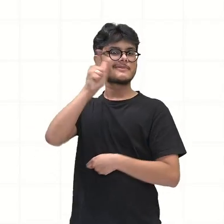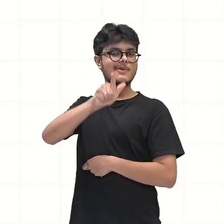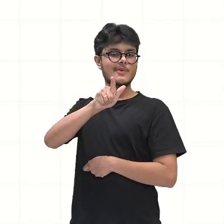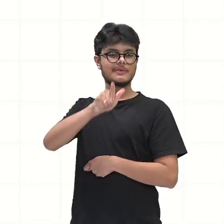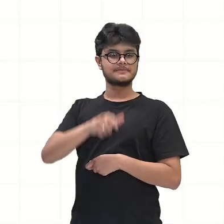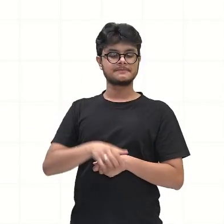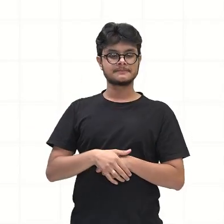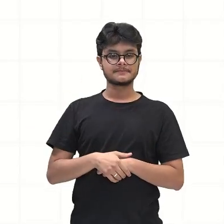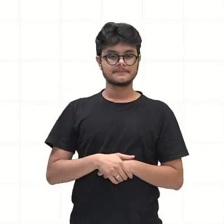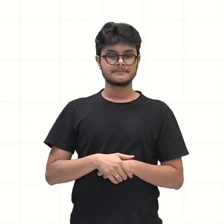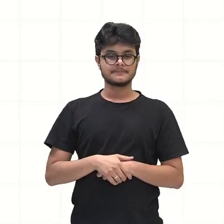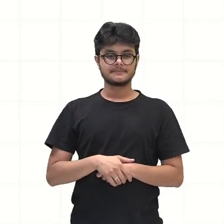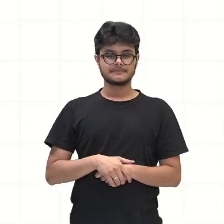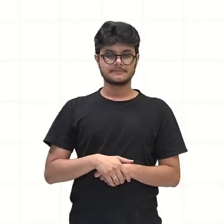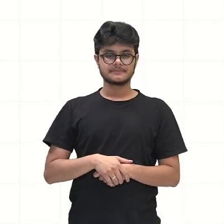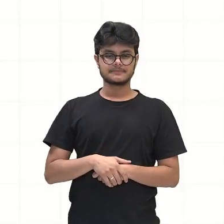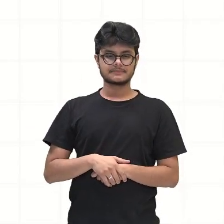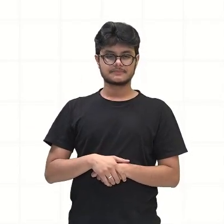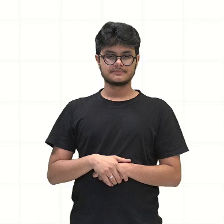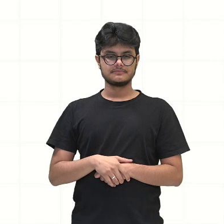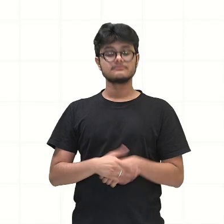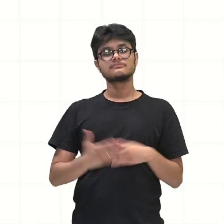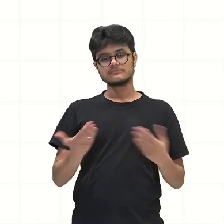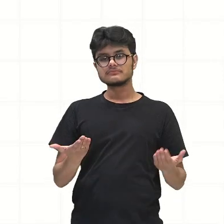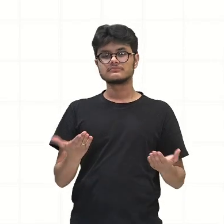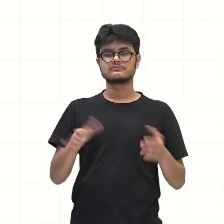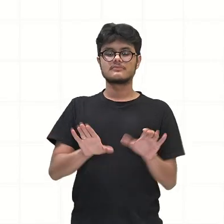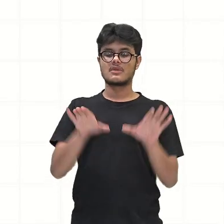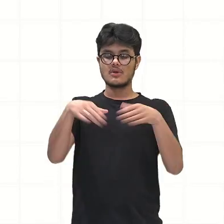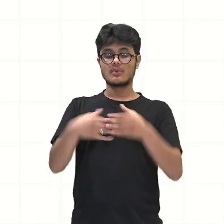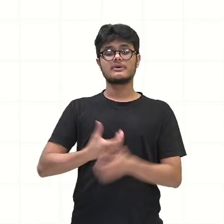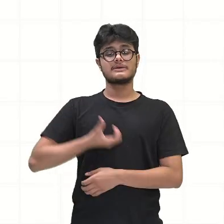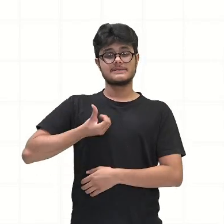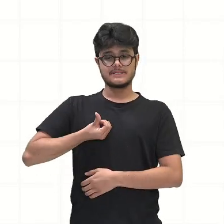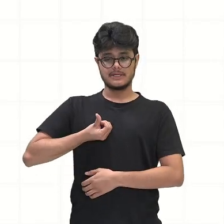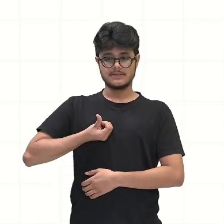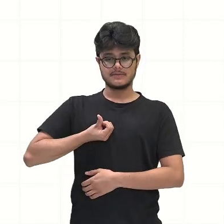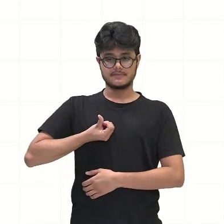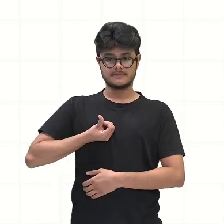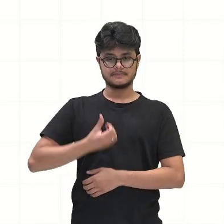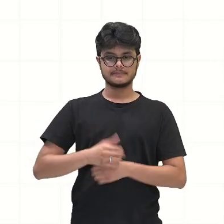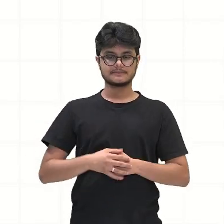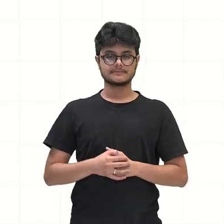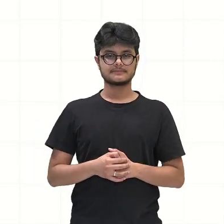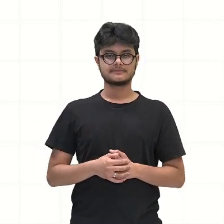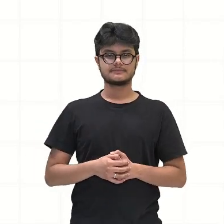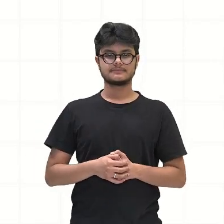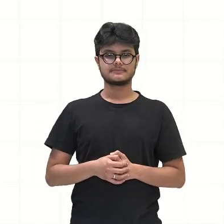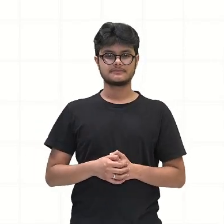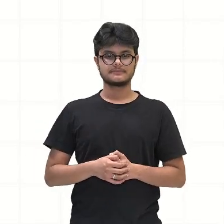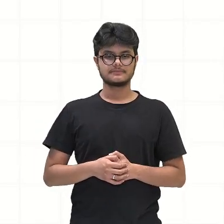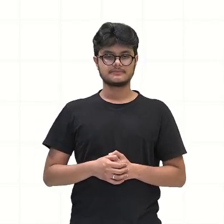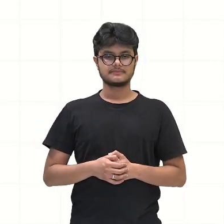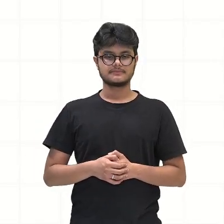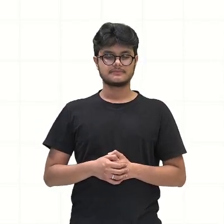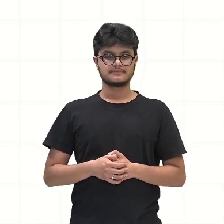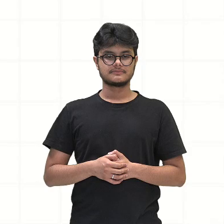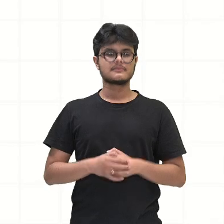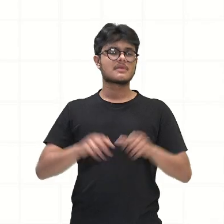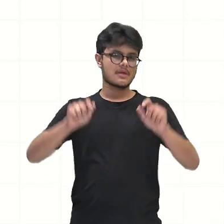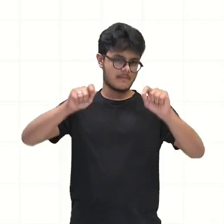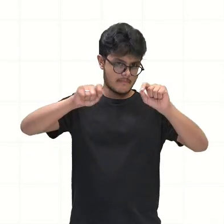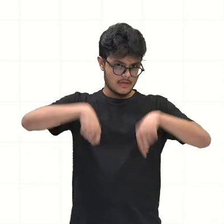de S. O número de elementos vai ser igual a 6. Então, esse 6 aqui é o